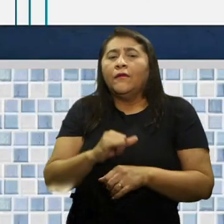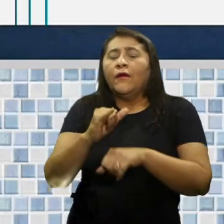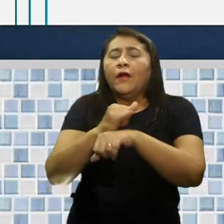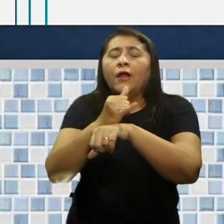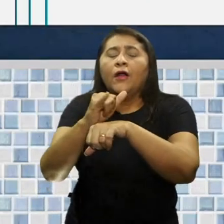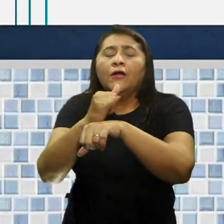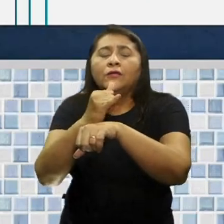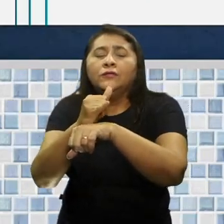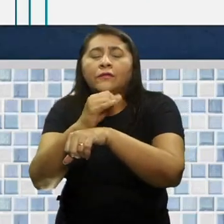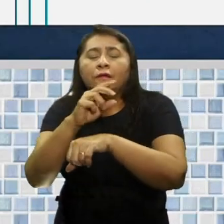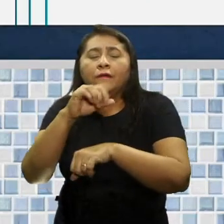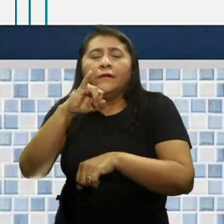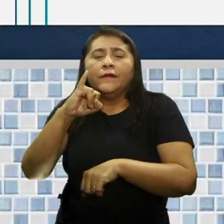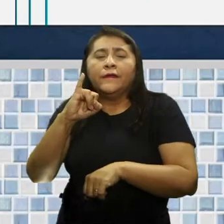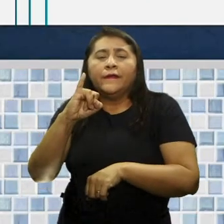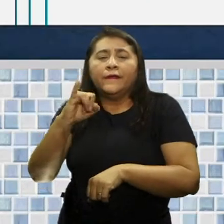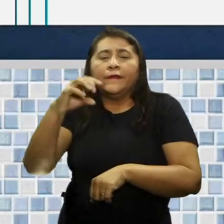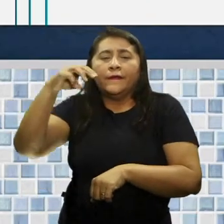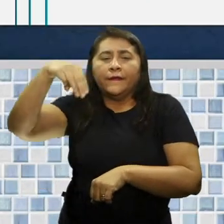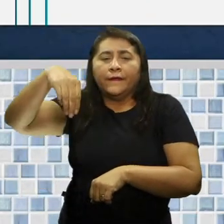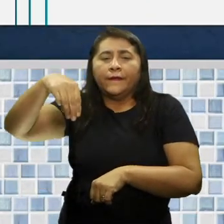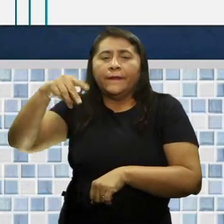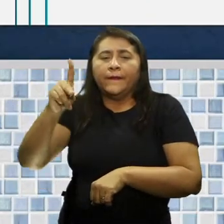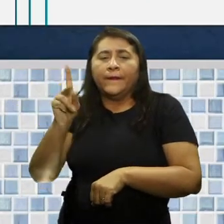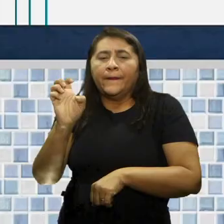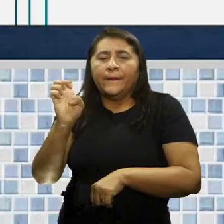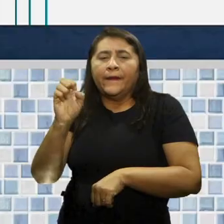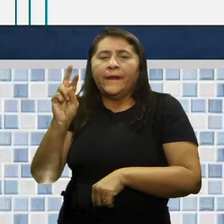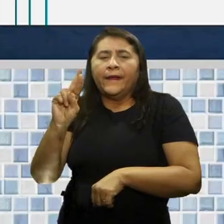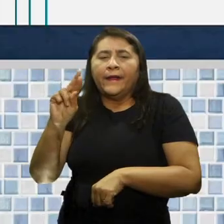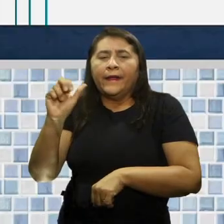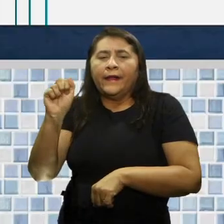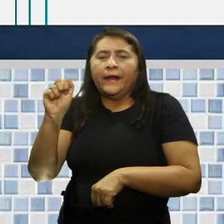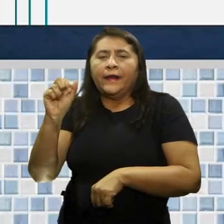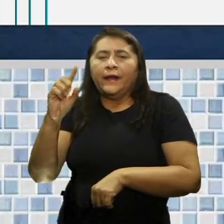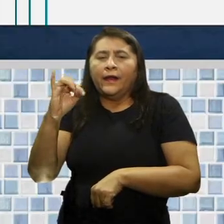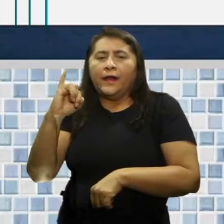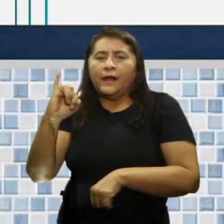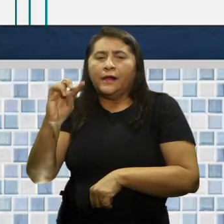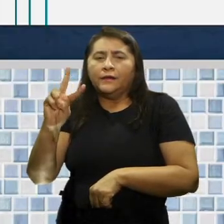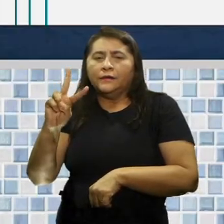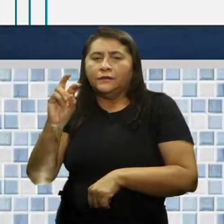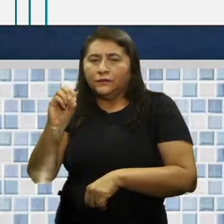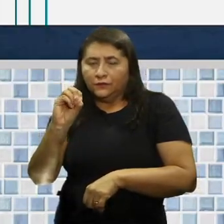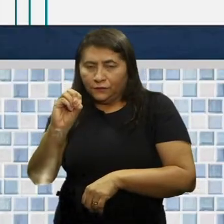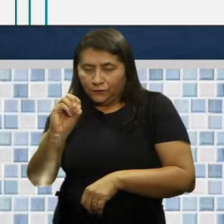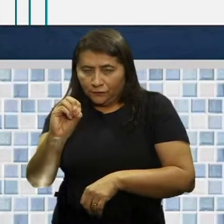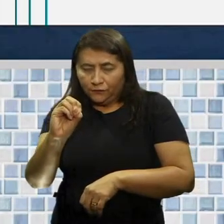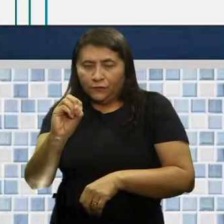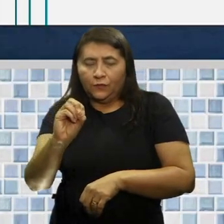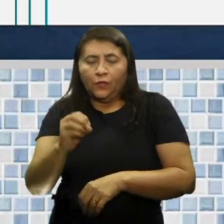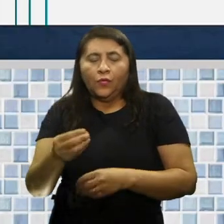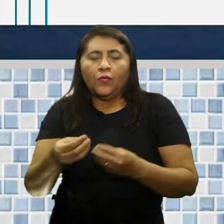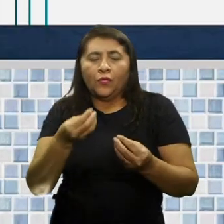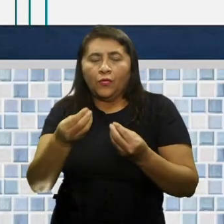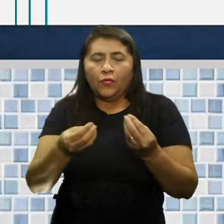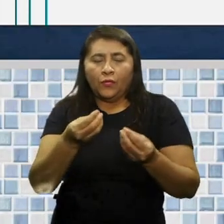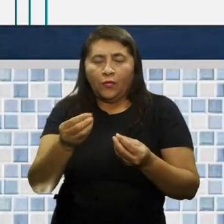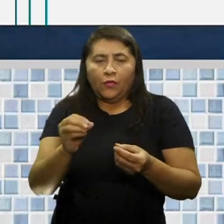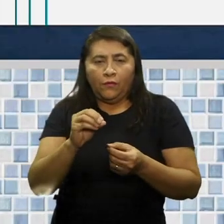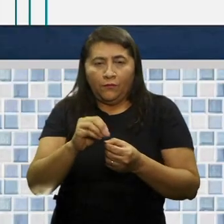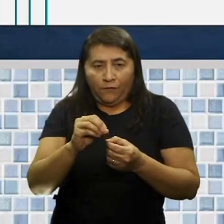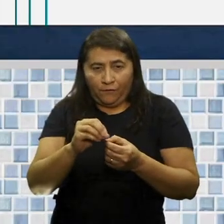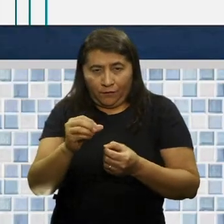o caso de imperativo. Só para você ter uma ideia de como está sempre presente. É uma instrução de como você vai fazer o seu